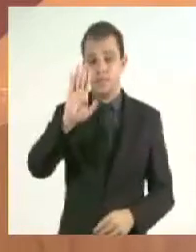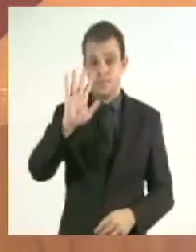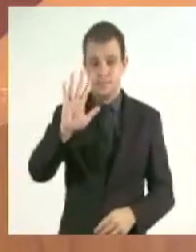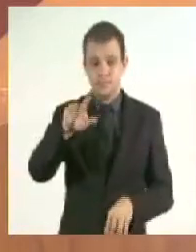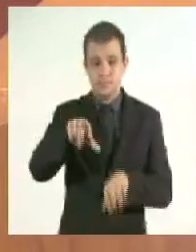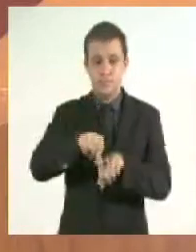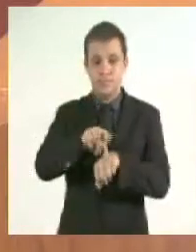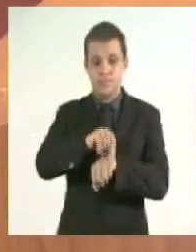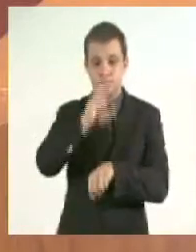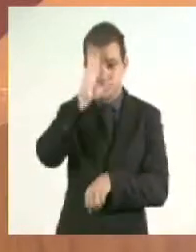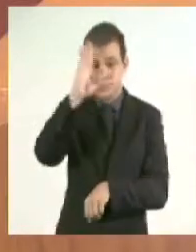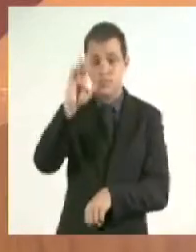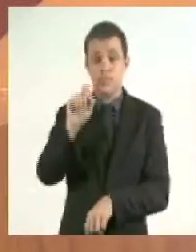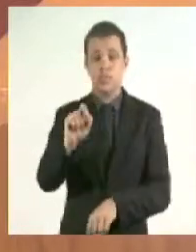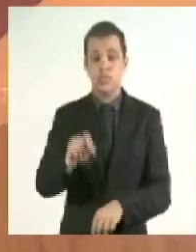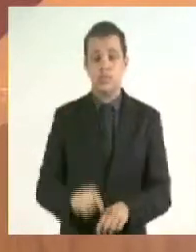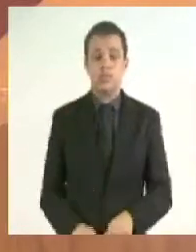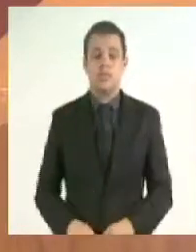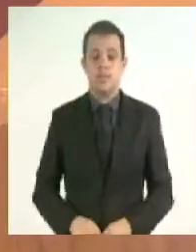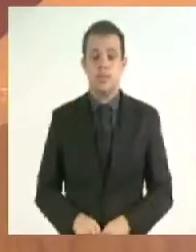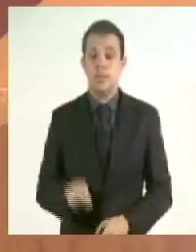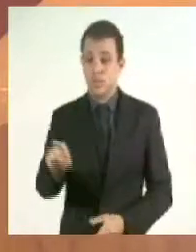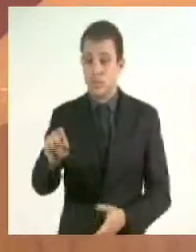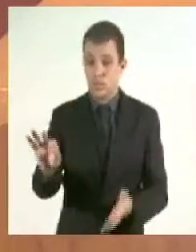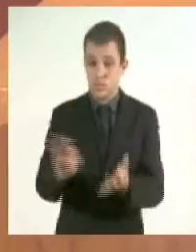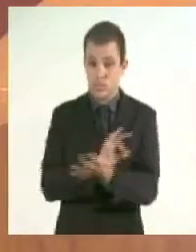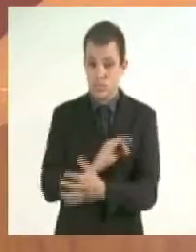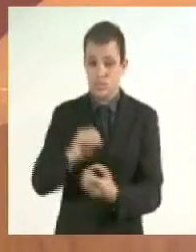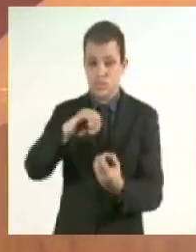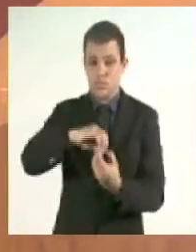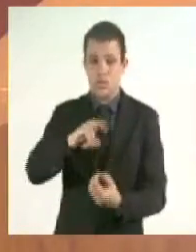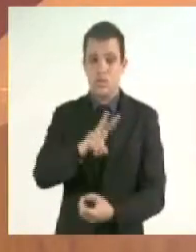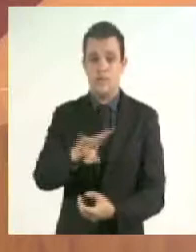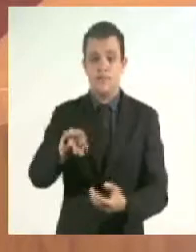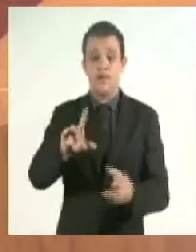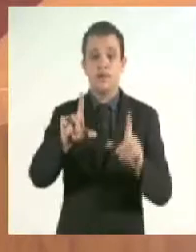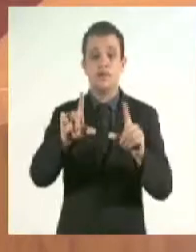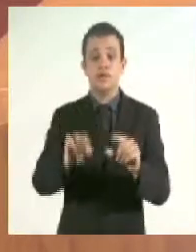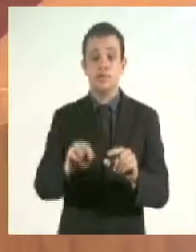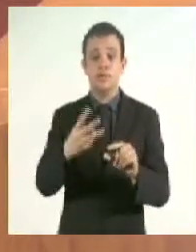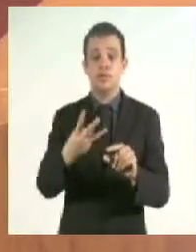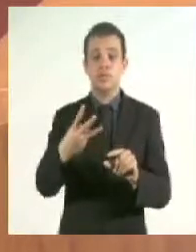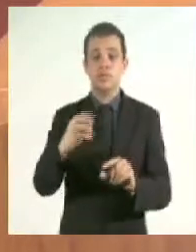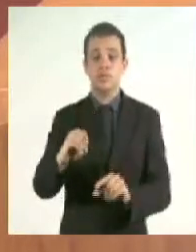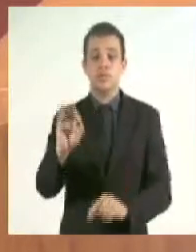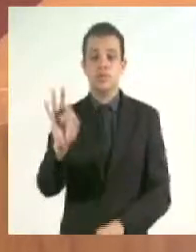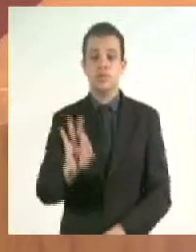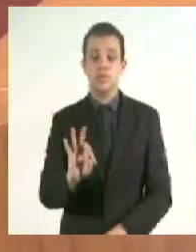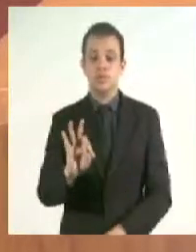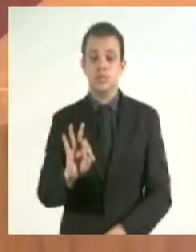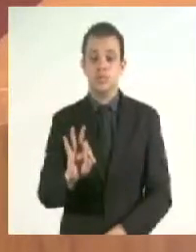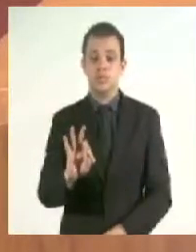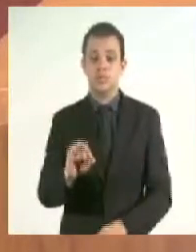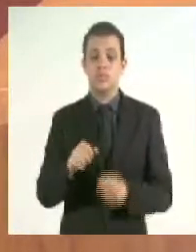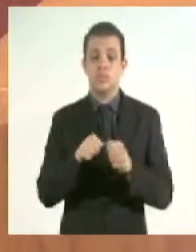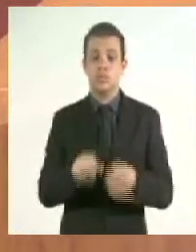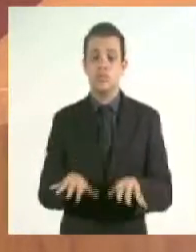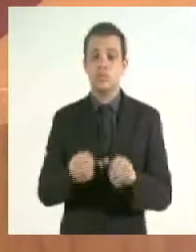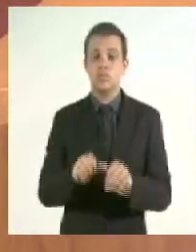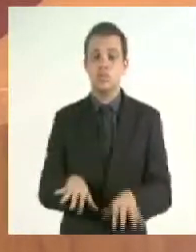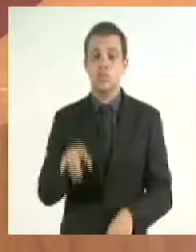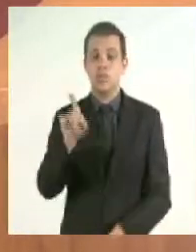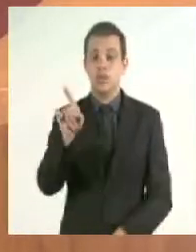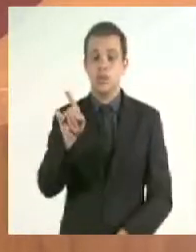este contrato vai reduzir em 30% as despesas no Detran. E aí eu quero atacar